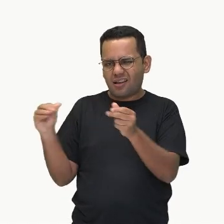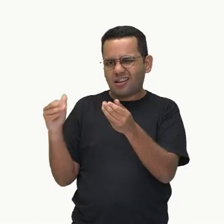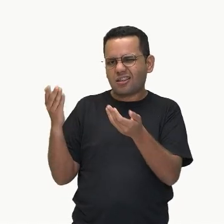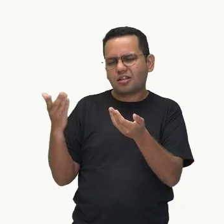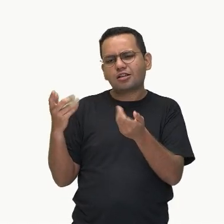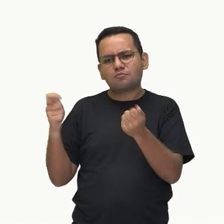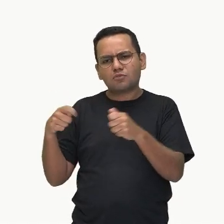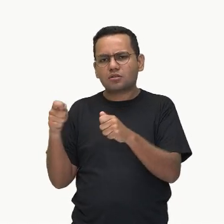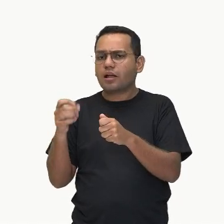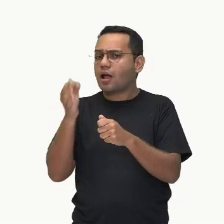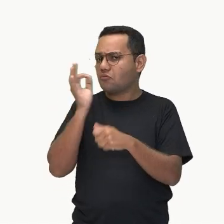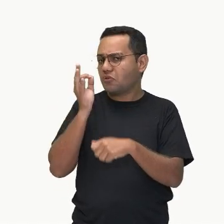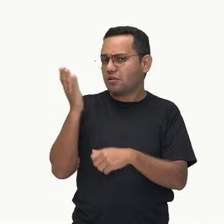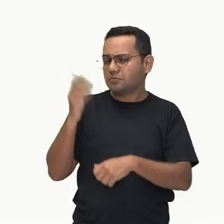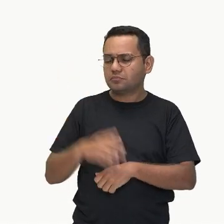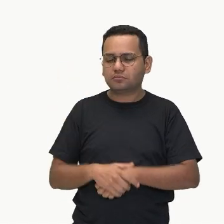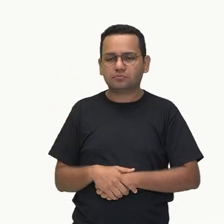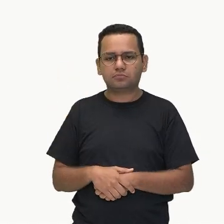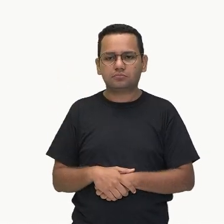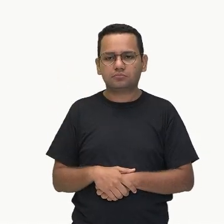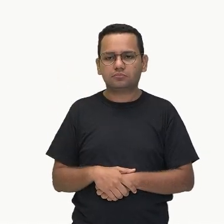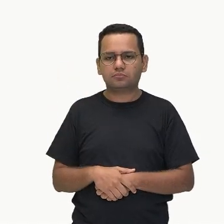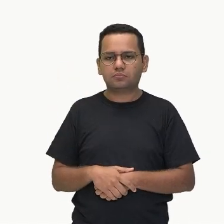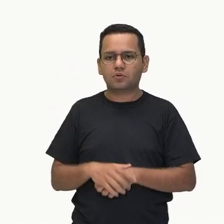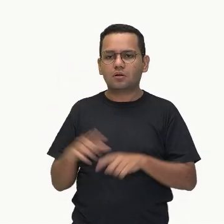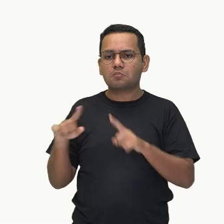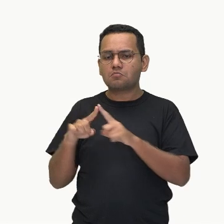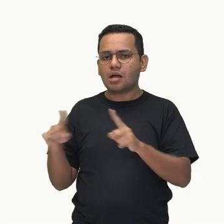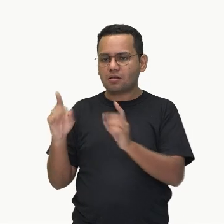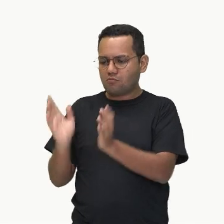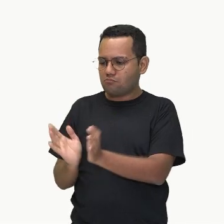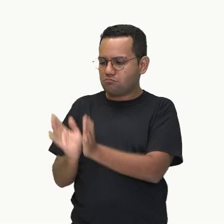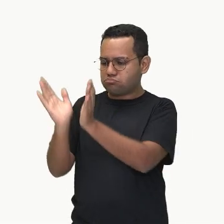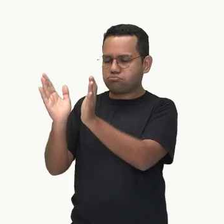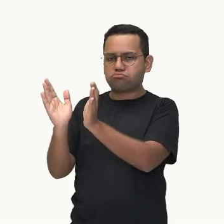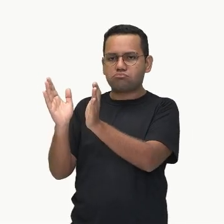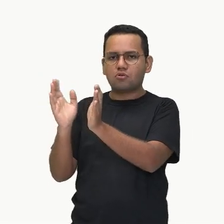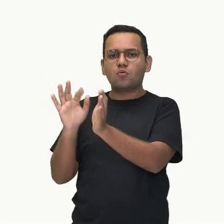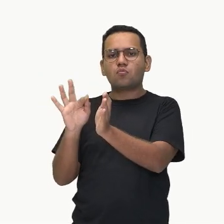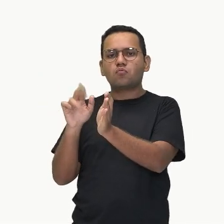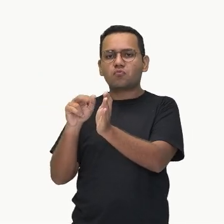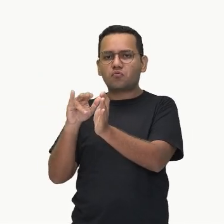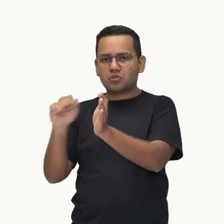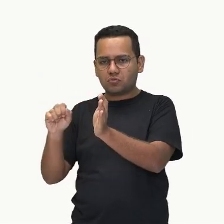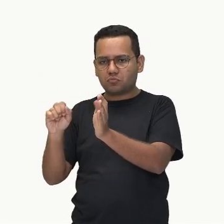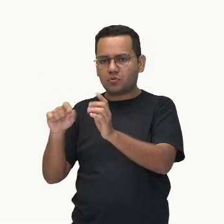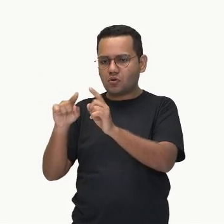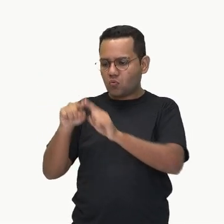café também. Aqui a posição de um funil. Tá?